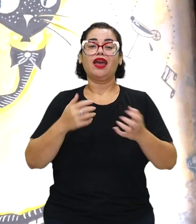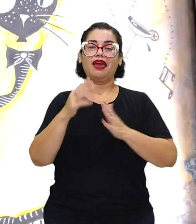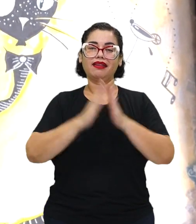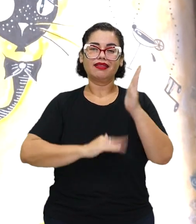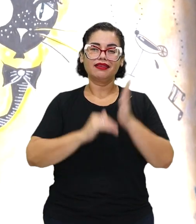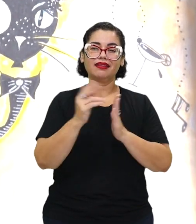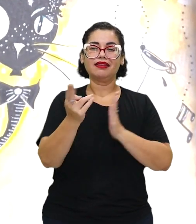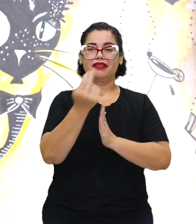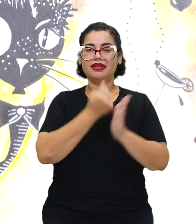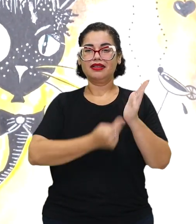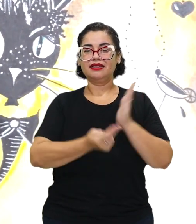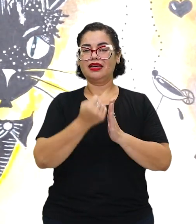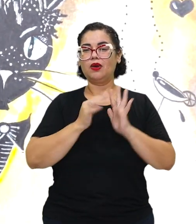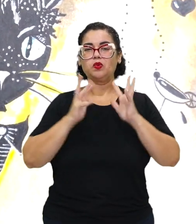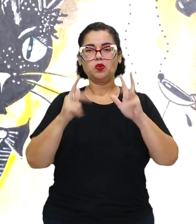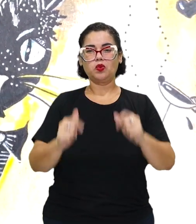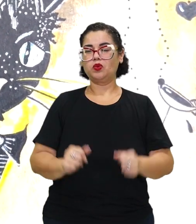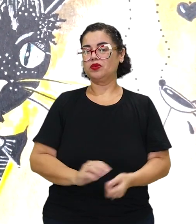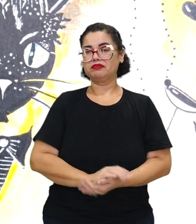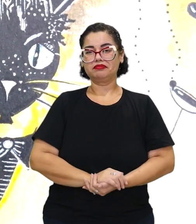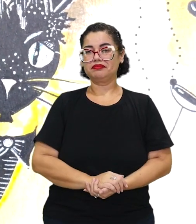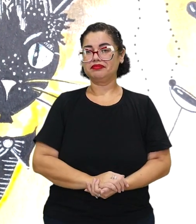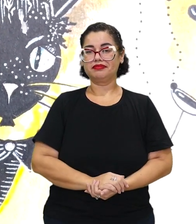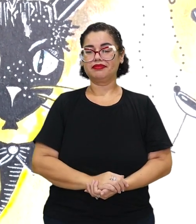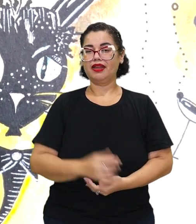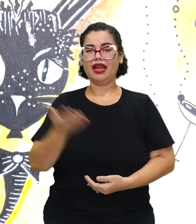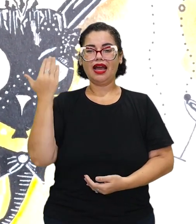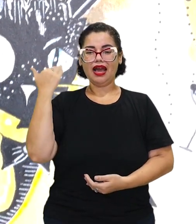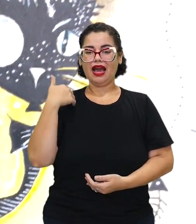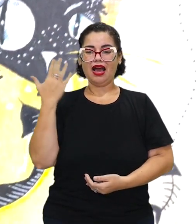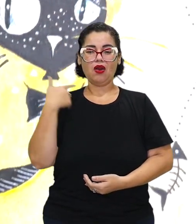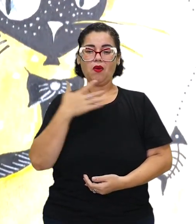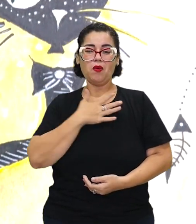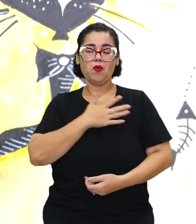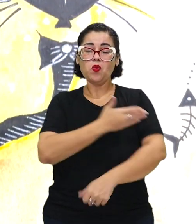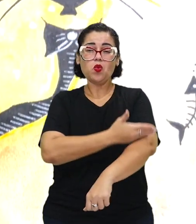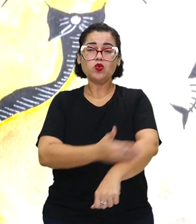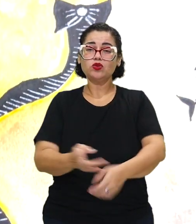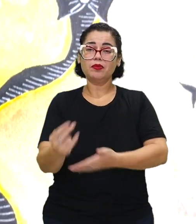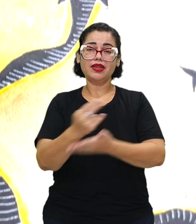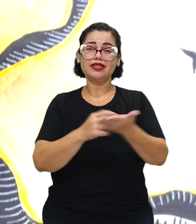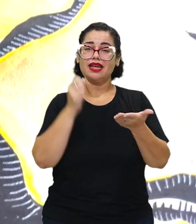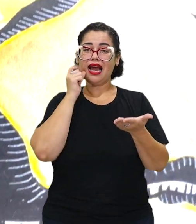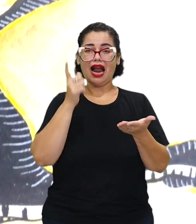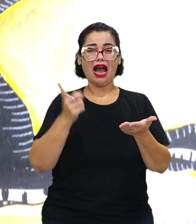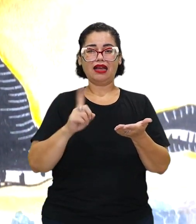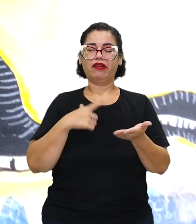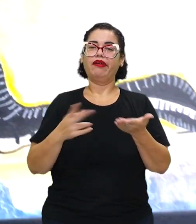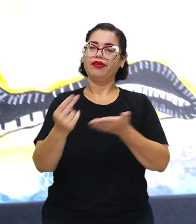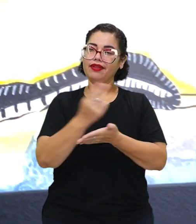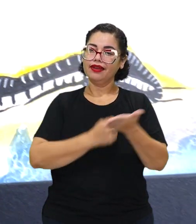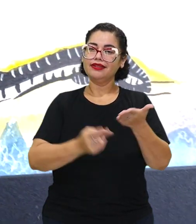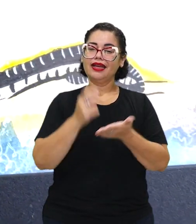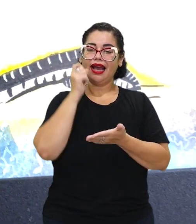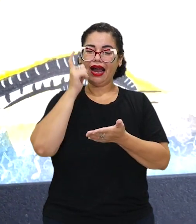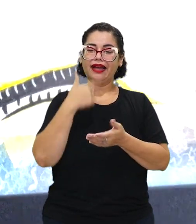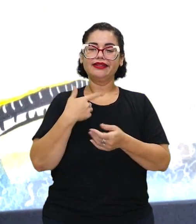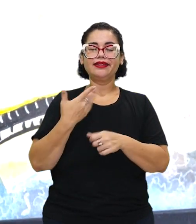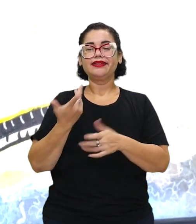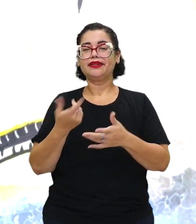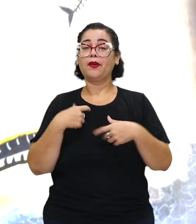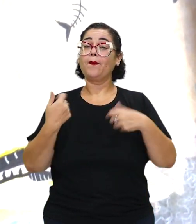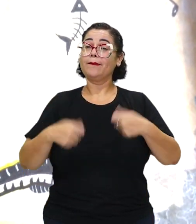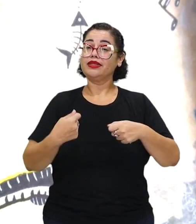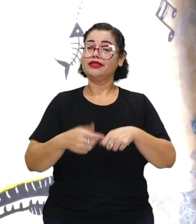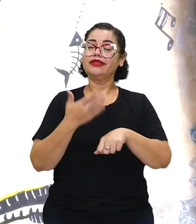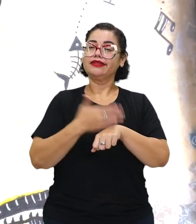que me deixa com vontade de ilustrar ou capaz. Eu não desenhava gatos. Para fazer